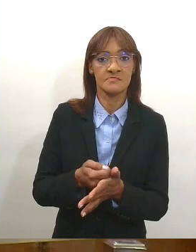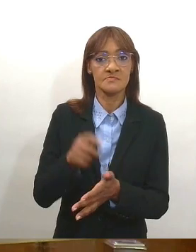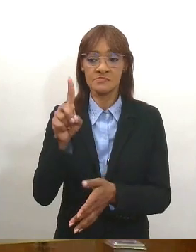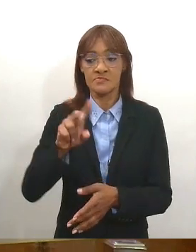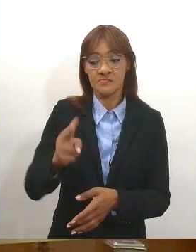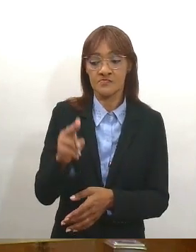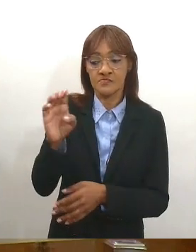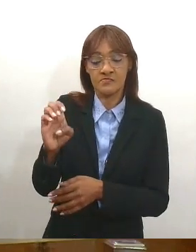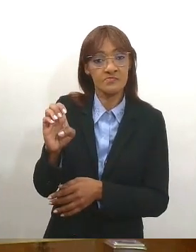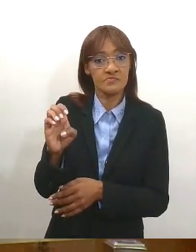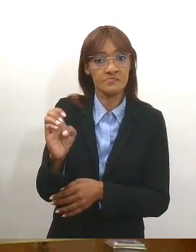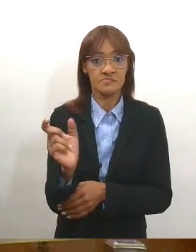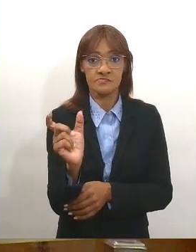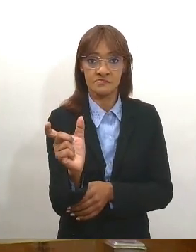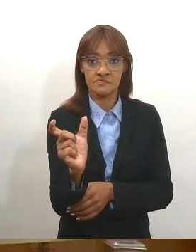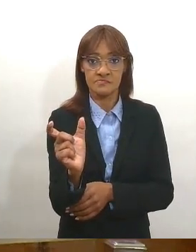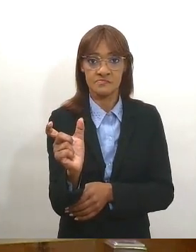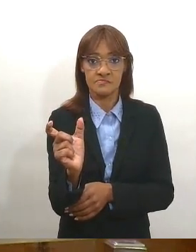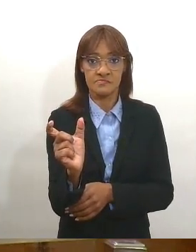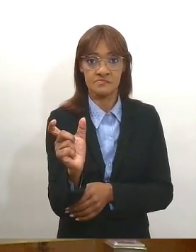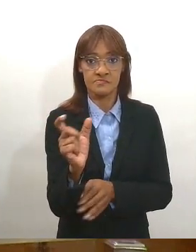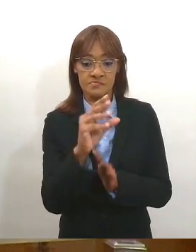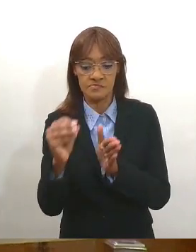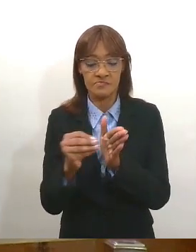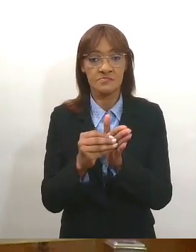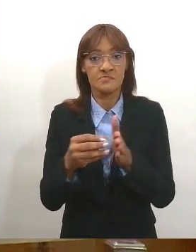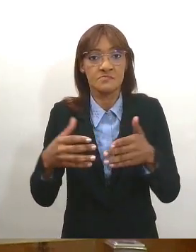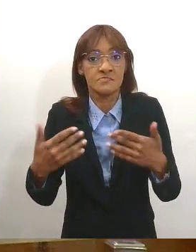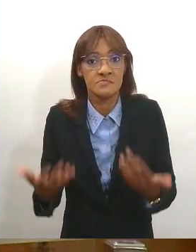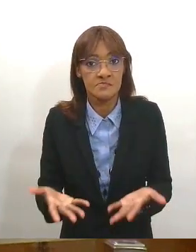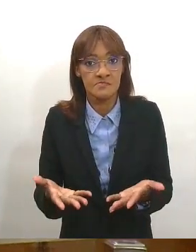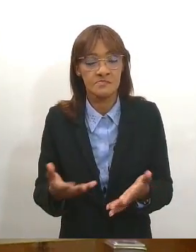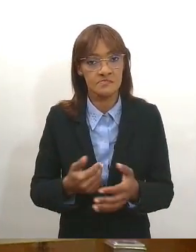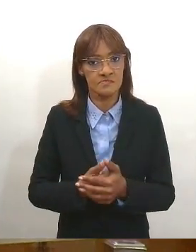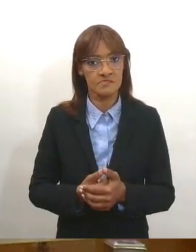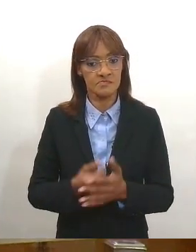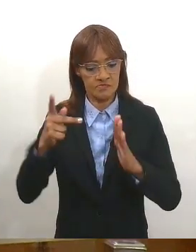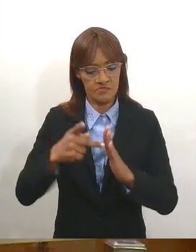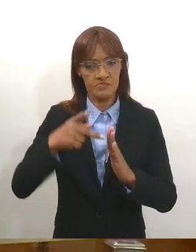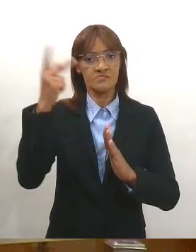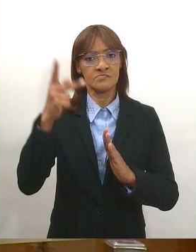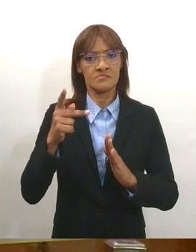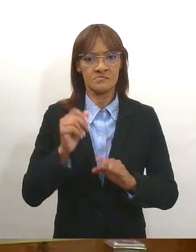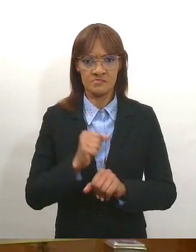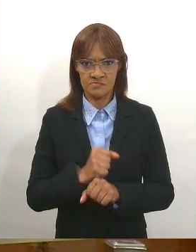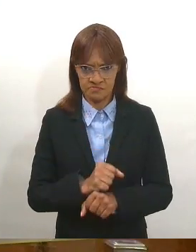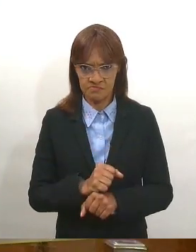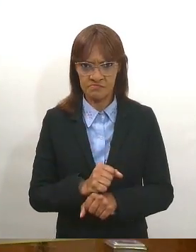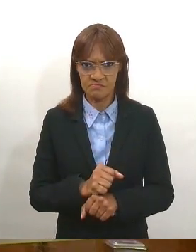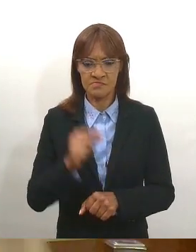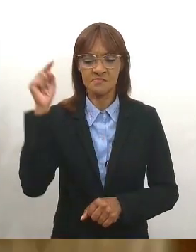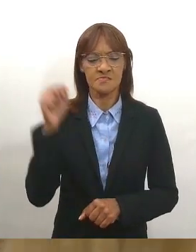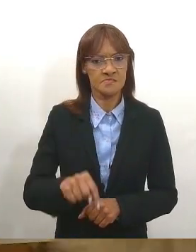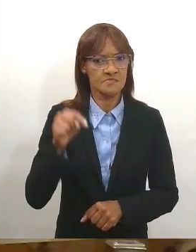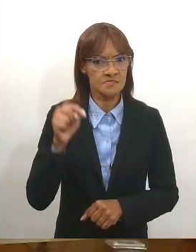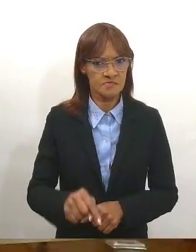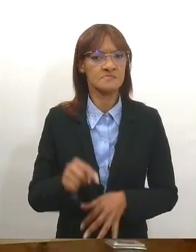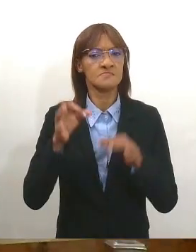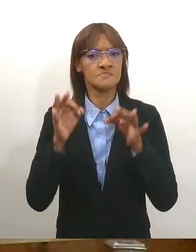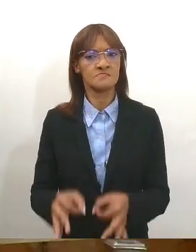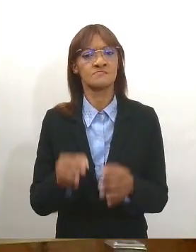Então, a revogação da portaria é justa, e aqui nós fazemos oposição coerente e